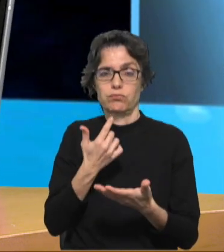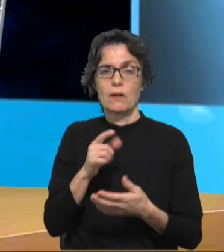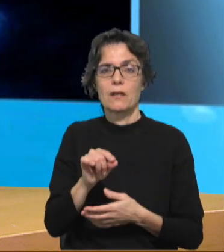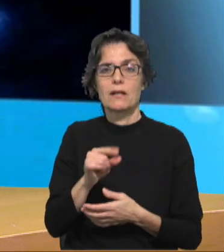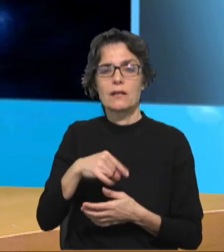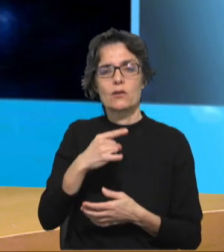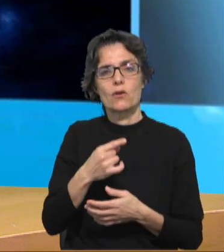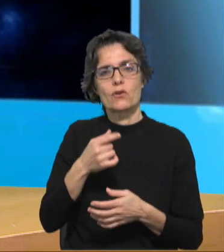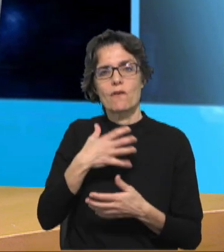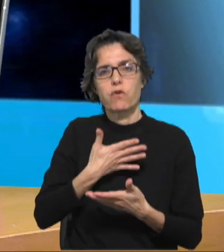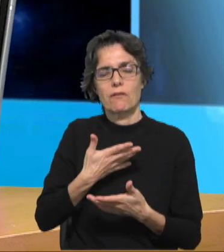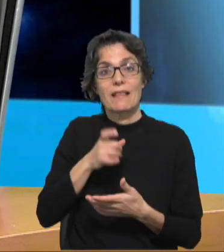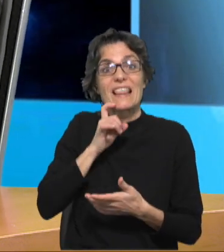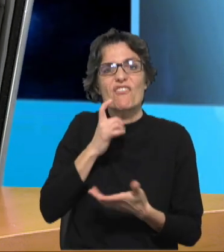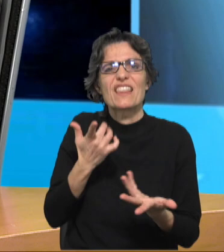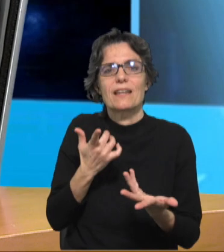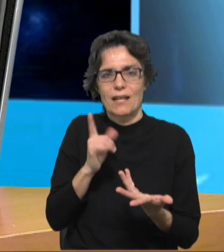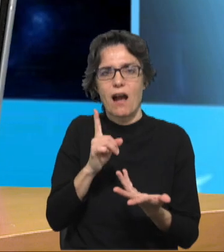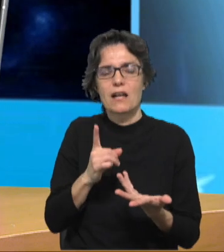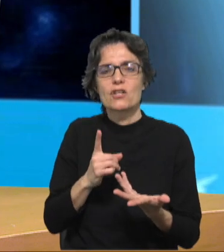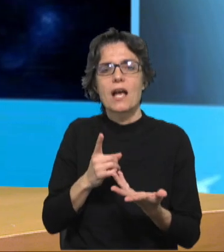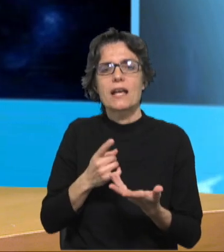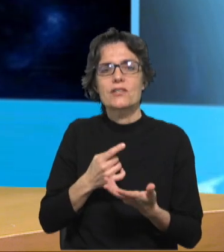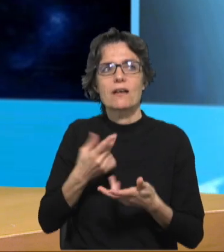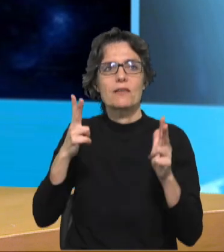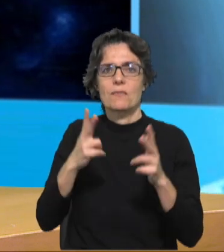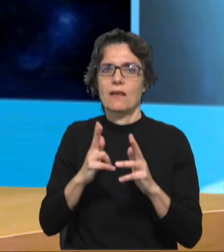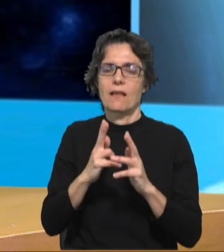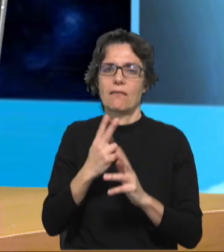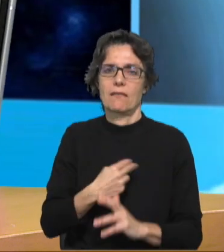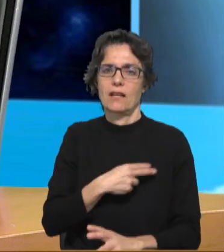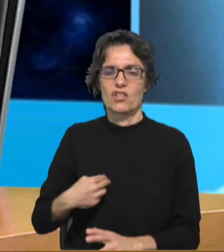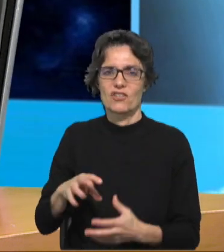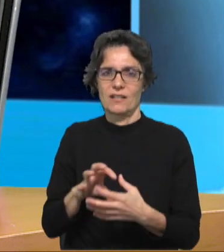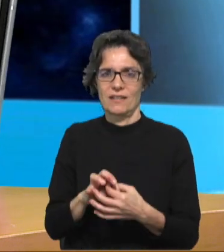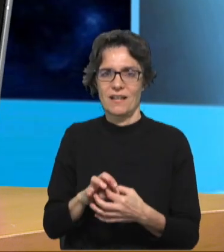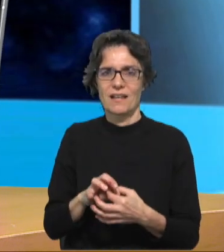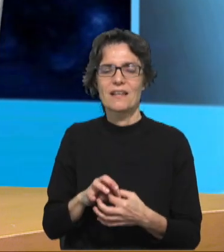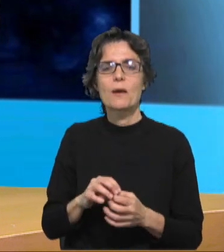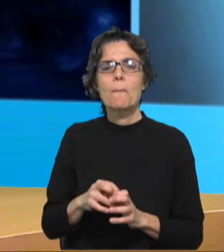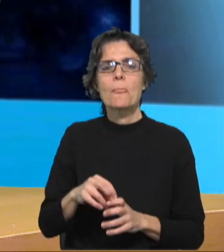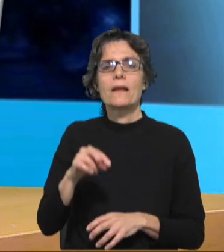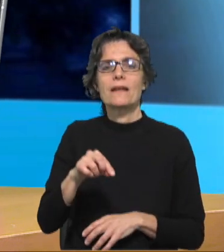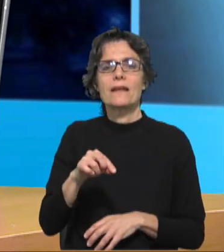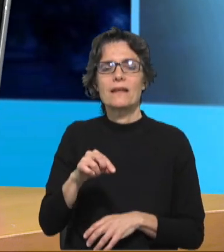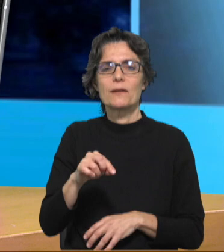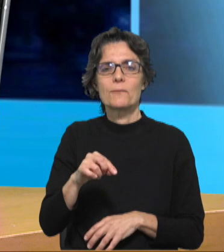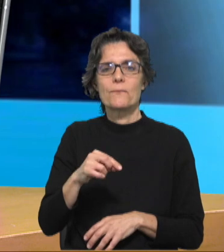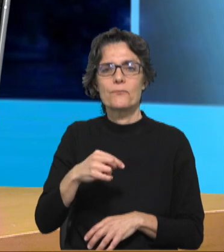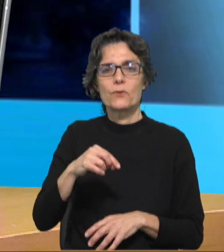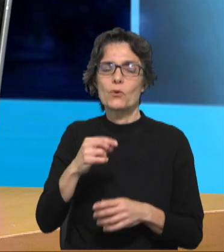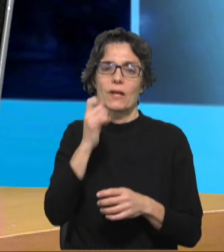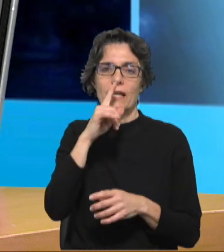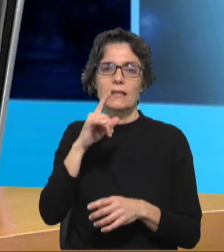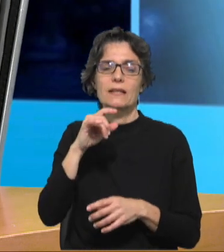cristã não havia essa lacuna e, portanto, ele vem. E era já uma ideia, e não era inédito no seu fundador, digamos assim,